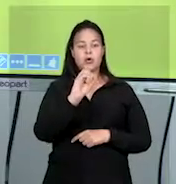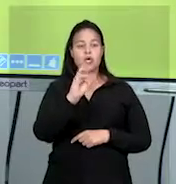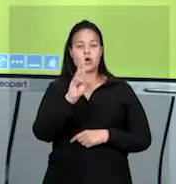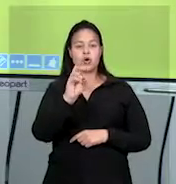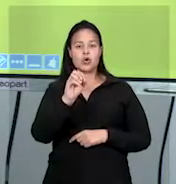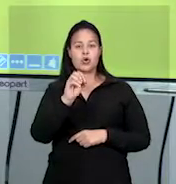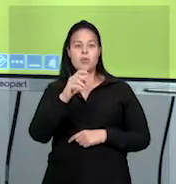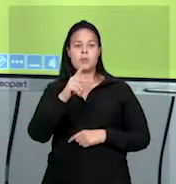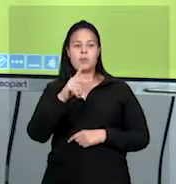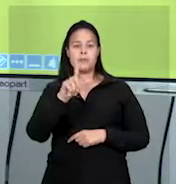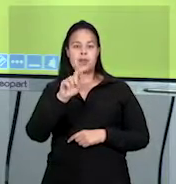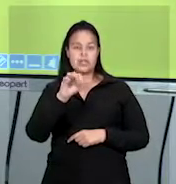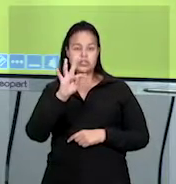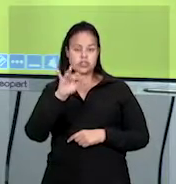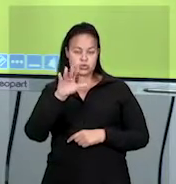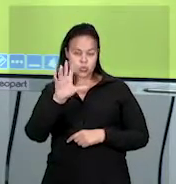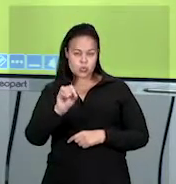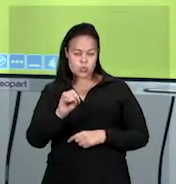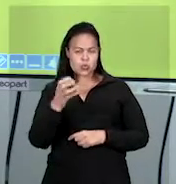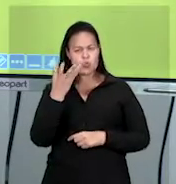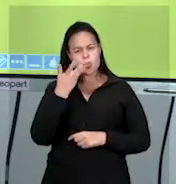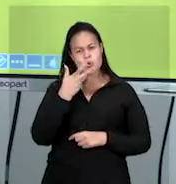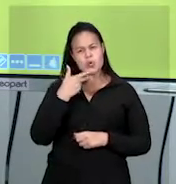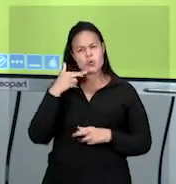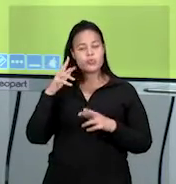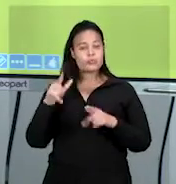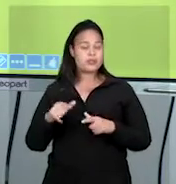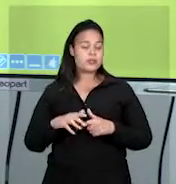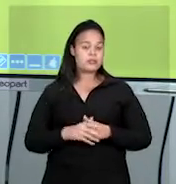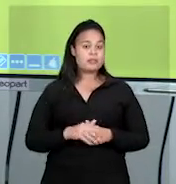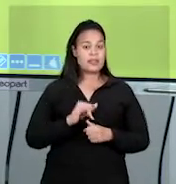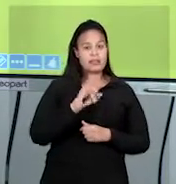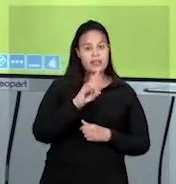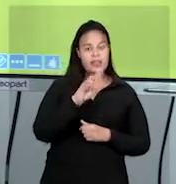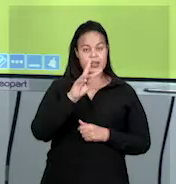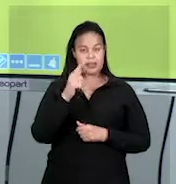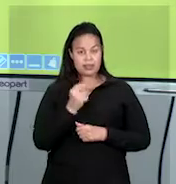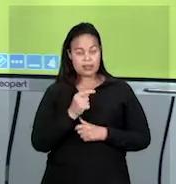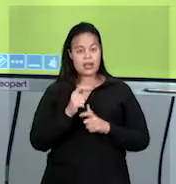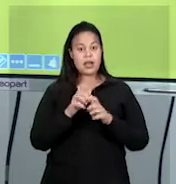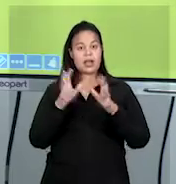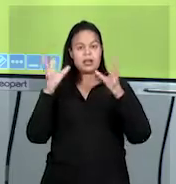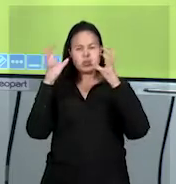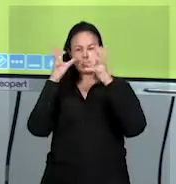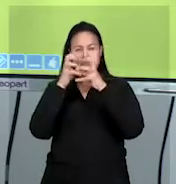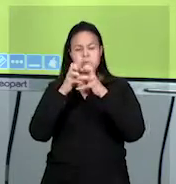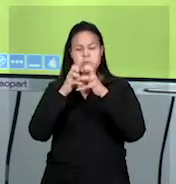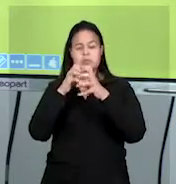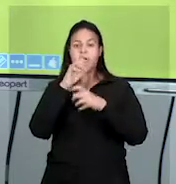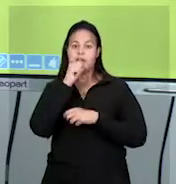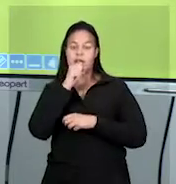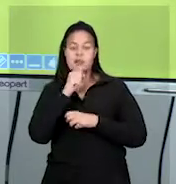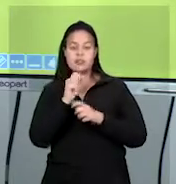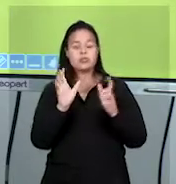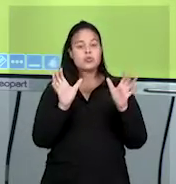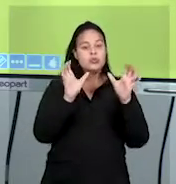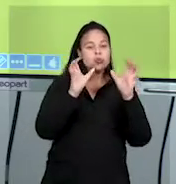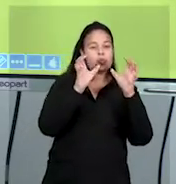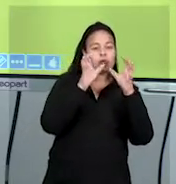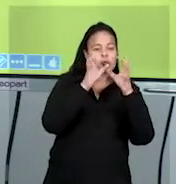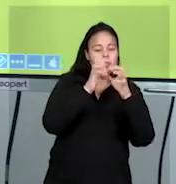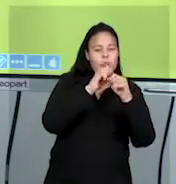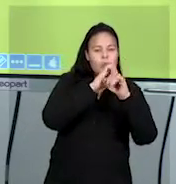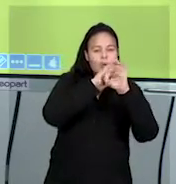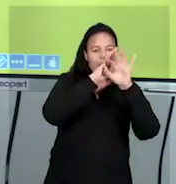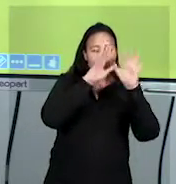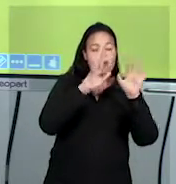utilizando cores diferentes. Por exemplo, onde a IDH alto vai ser laranja, onde a IDH baixo vai ser